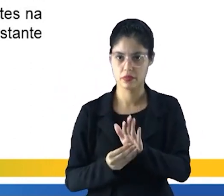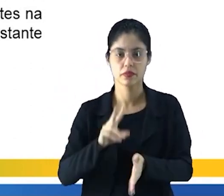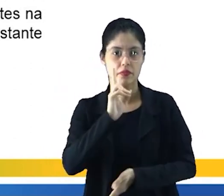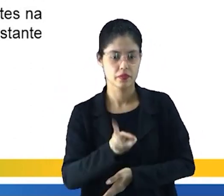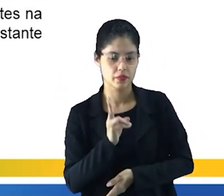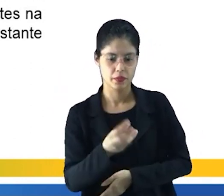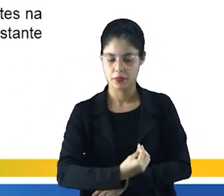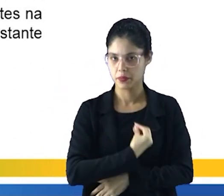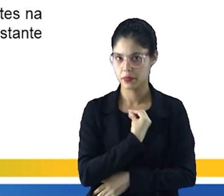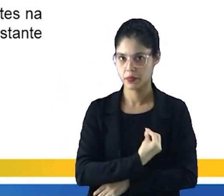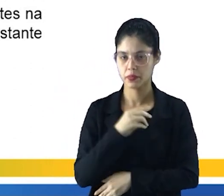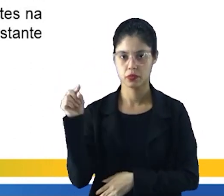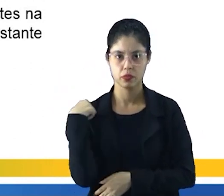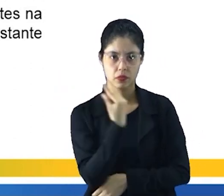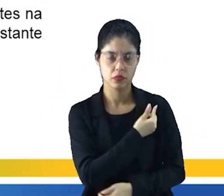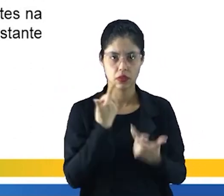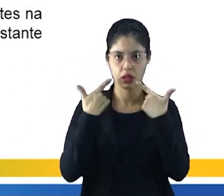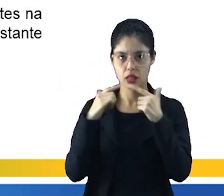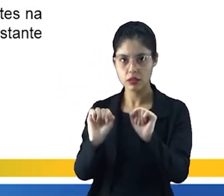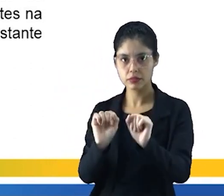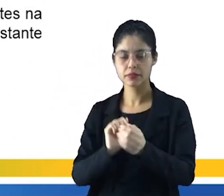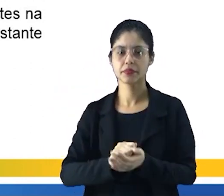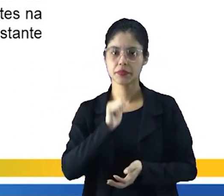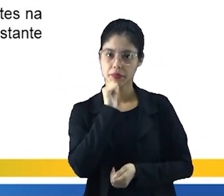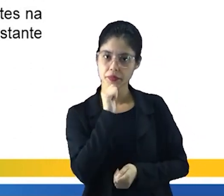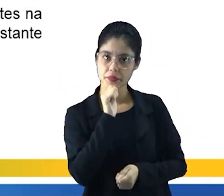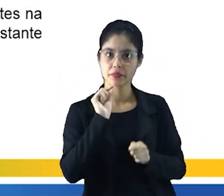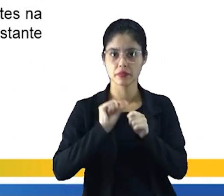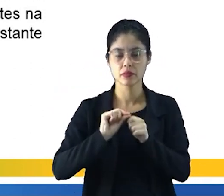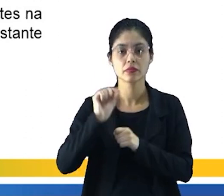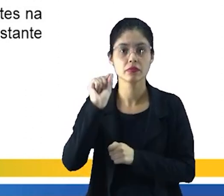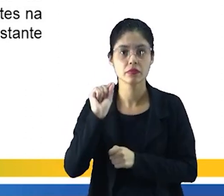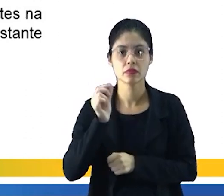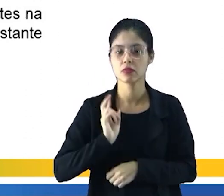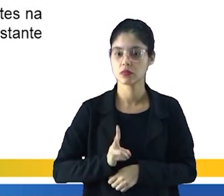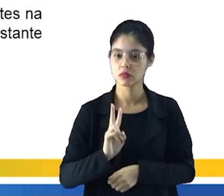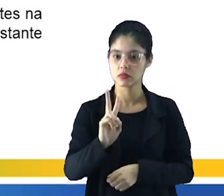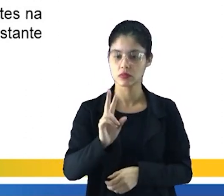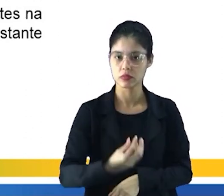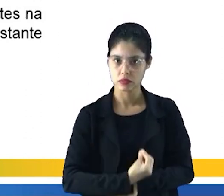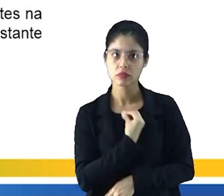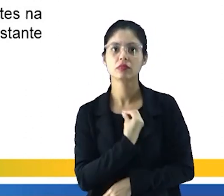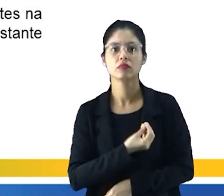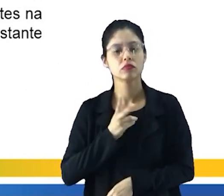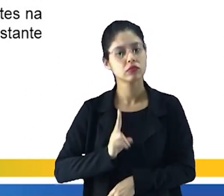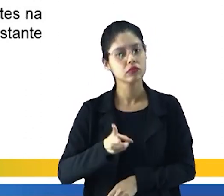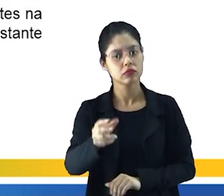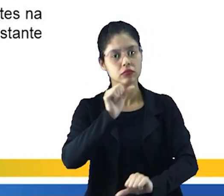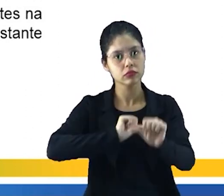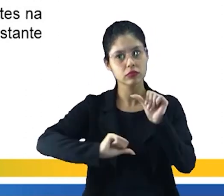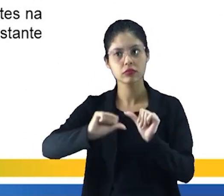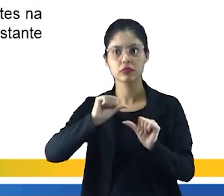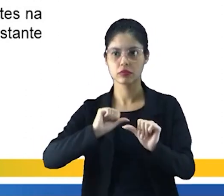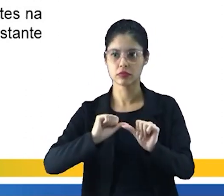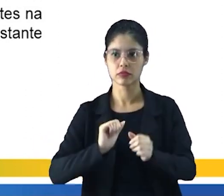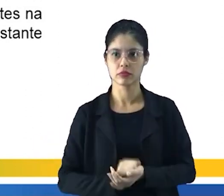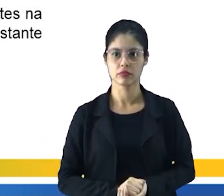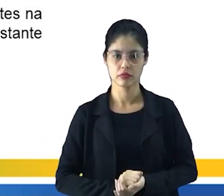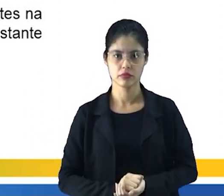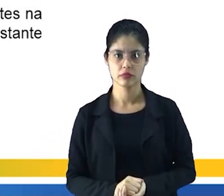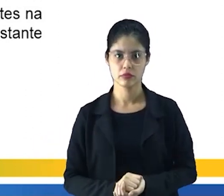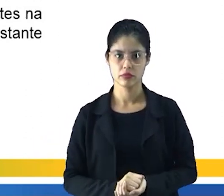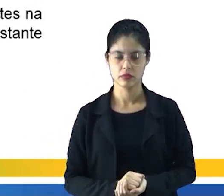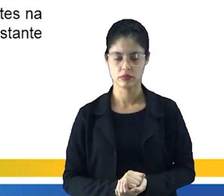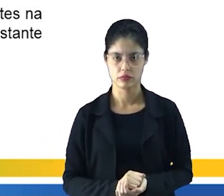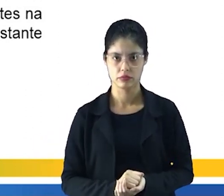estão sempre presentes na nossa língua, fazendo com que ela se mantenha viva e em constante transformação.